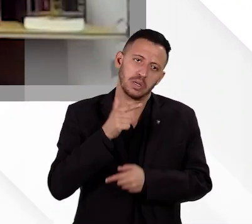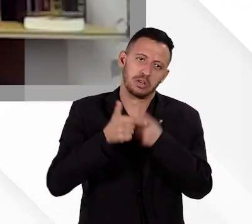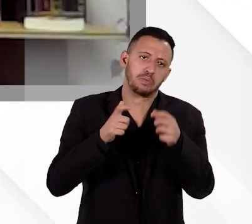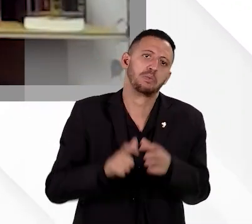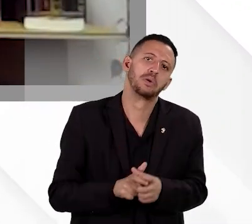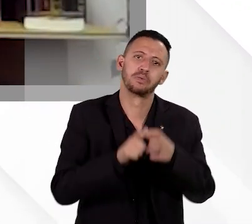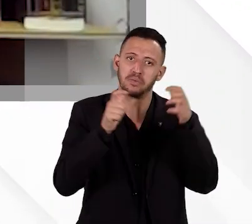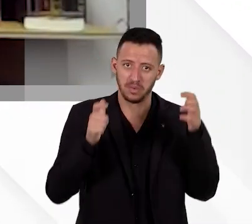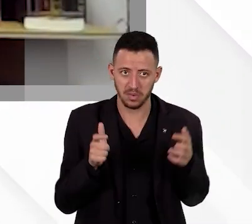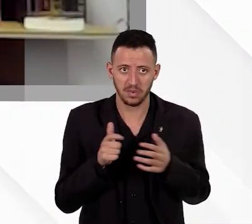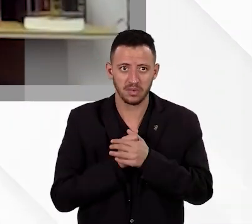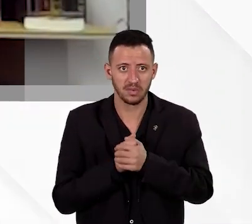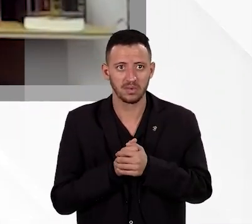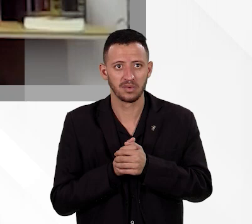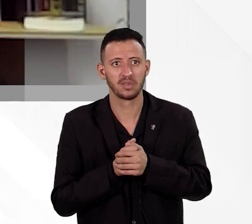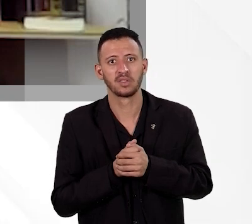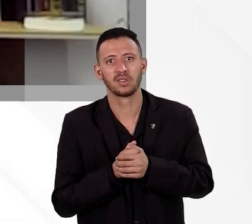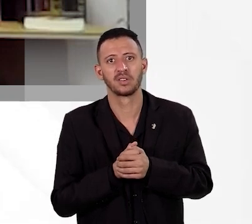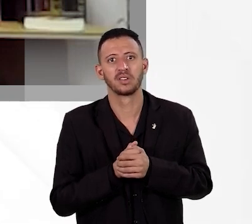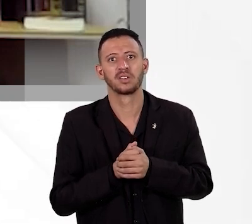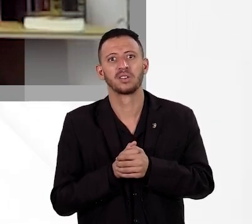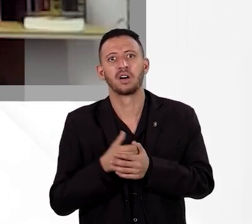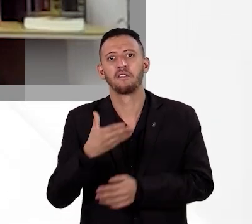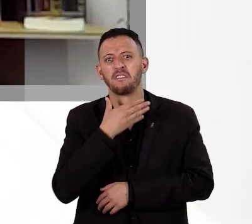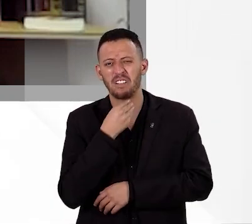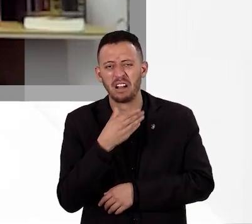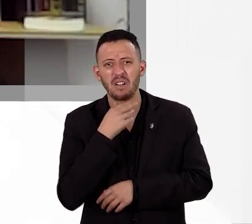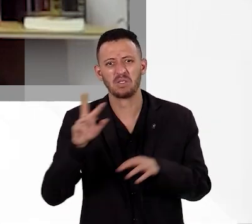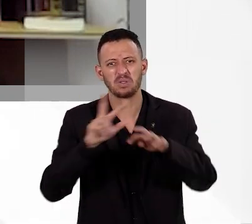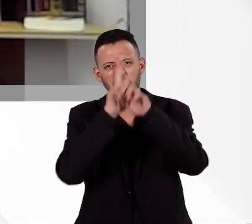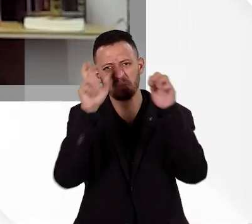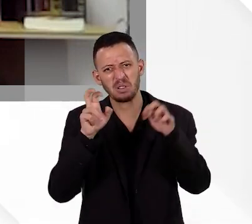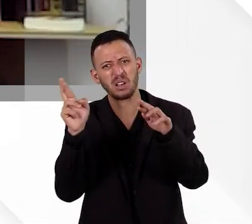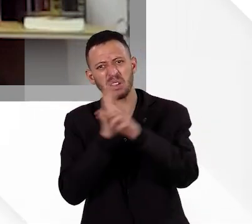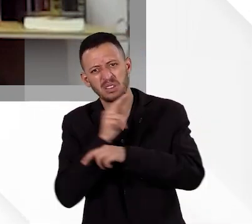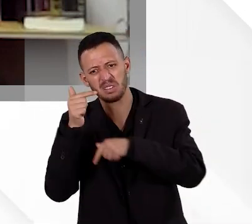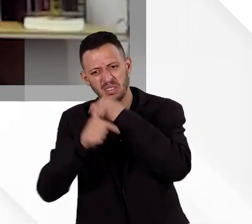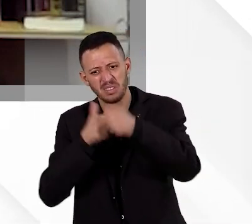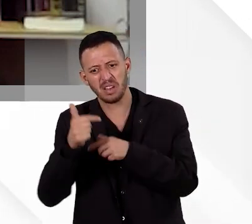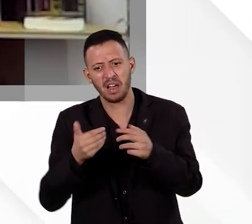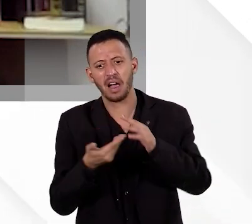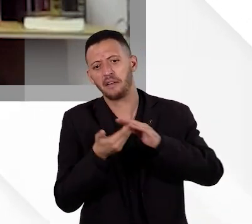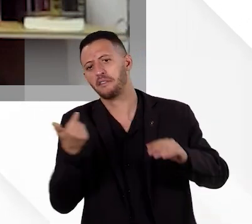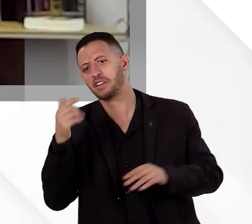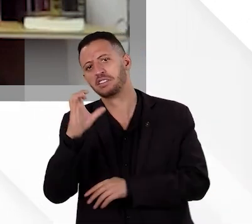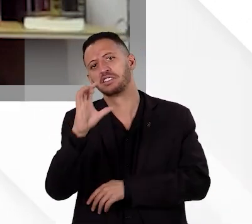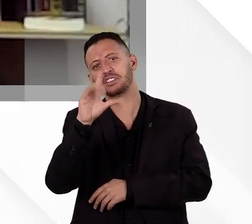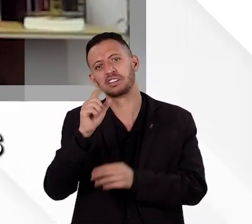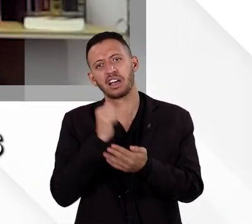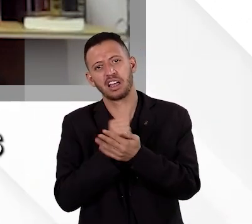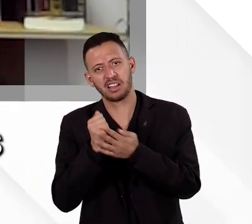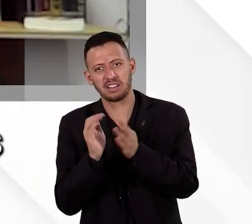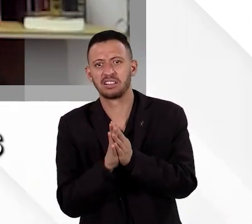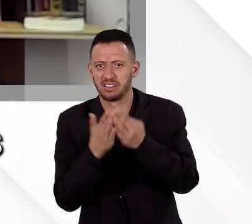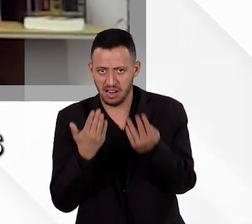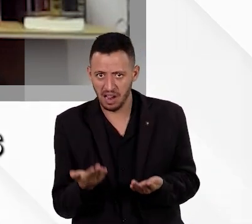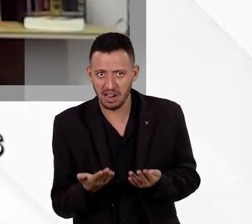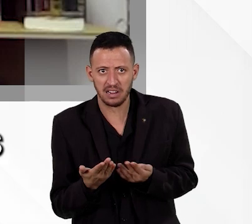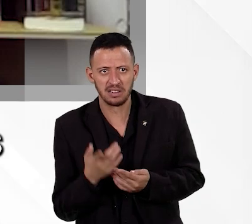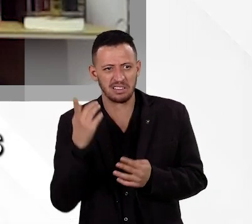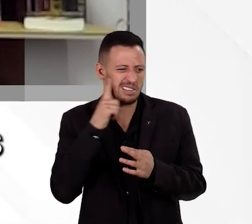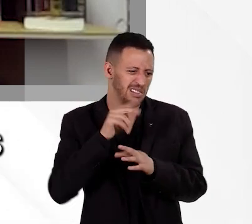riscos muito grandes e a fraude, a relação de trabalho, o afastamento da CLT, retira uma série